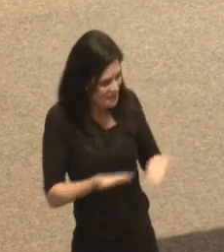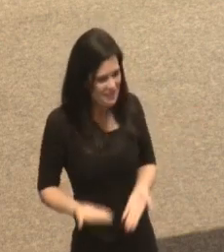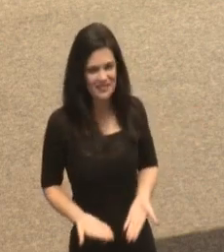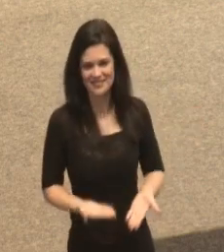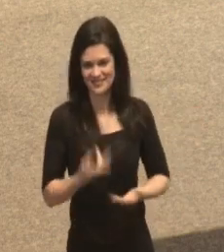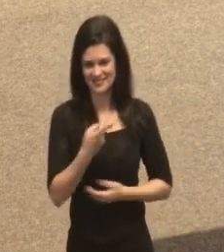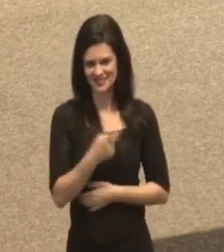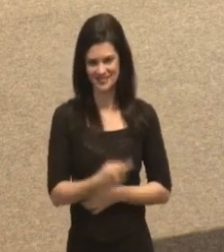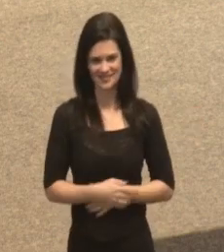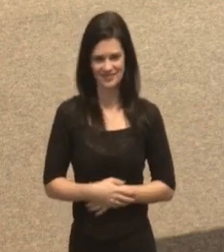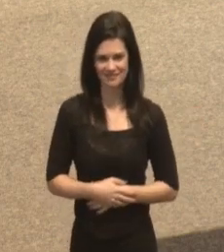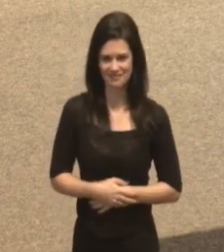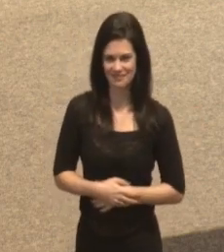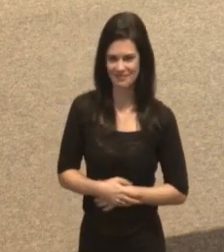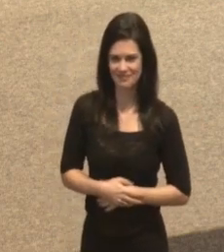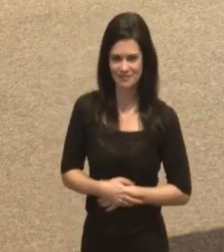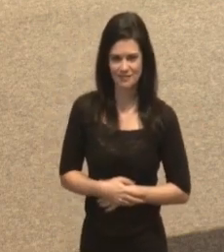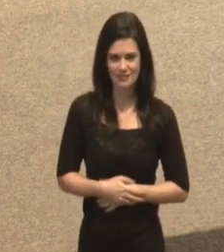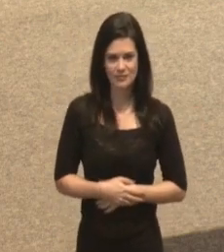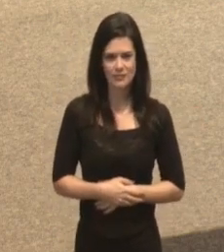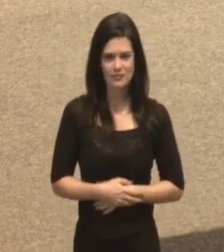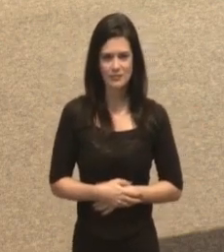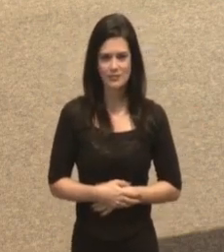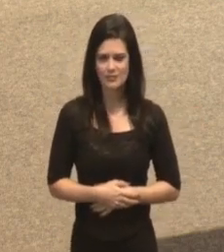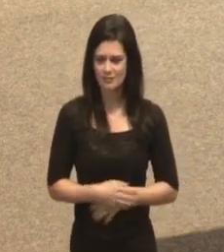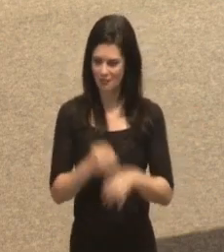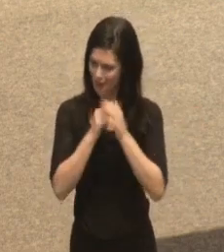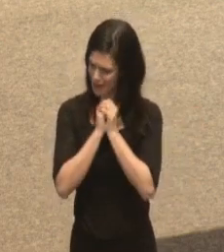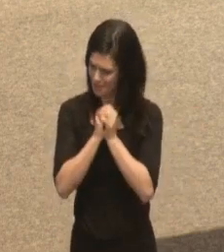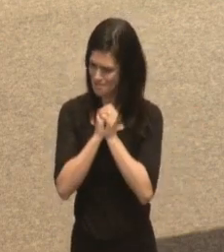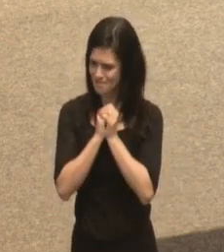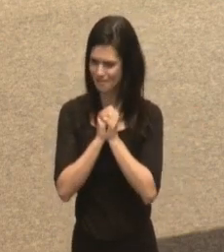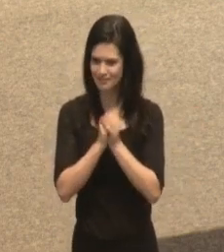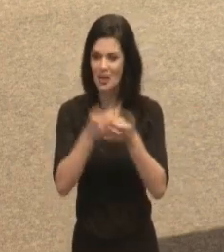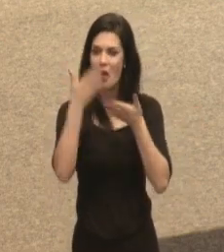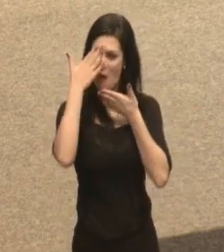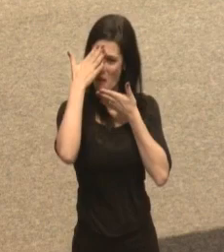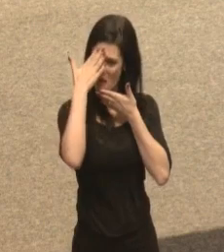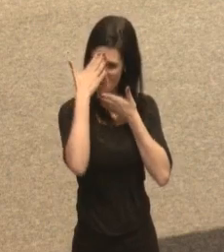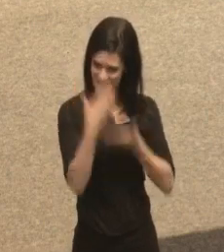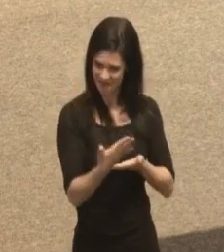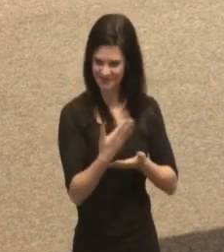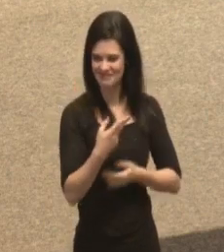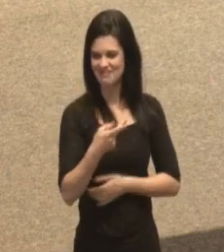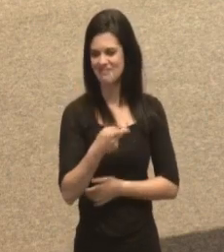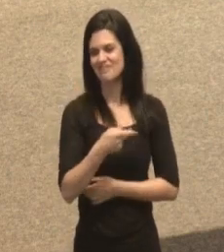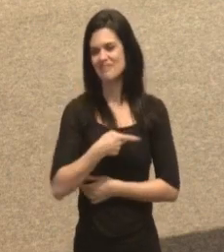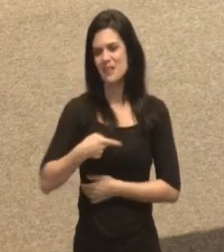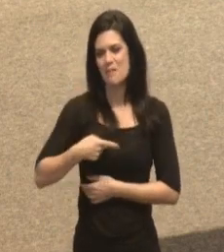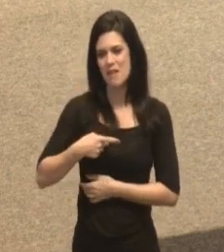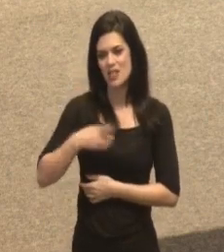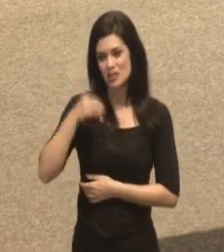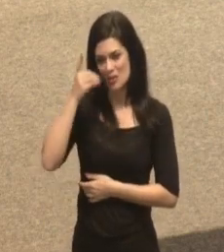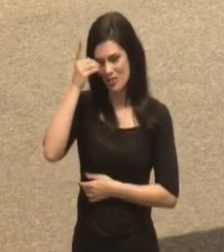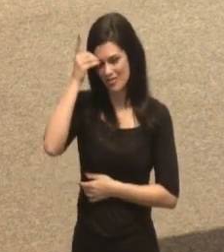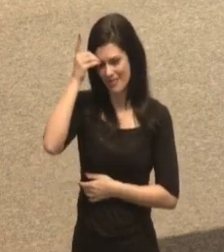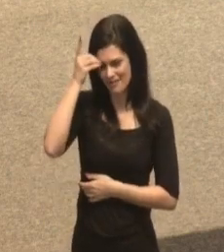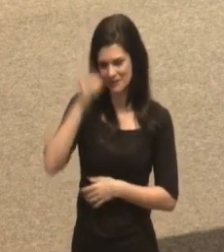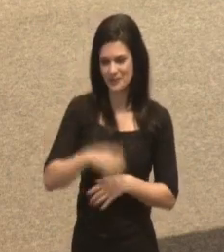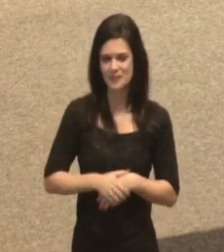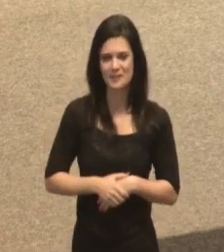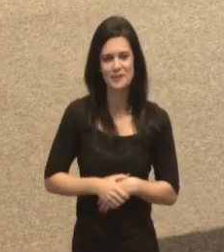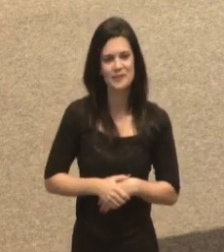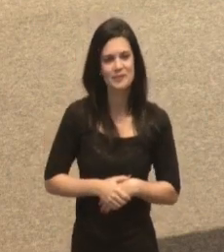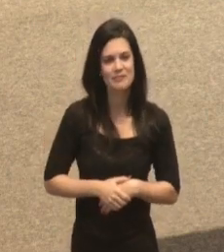possa abençoá-lo. Amém. Amém. Obrigado, pastor Davi. Bom dia, meus